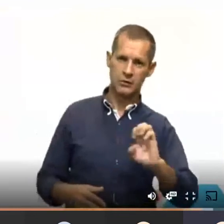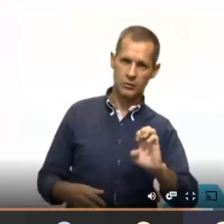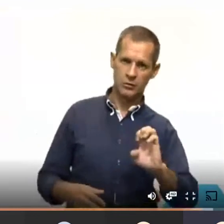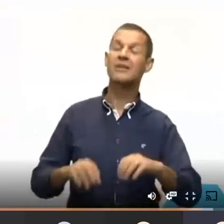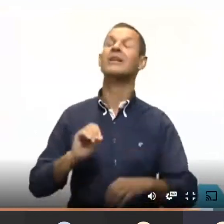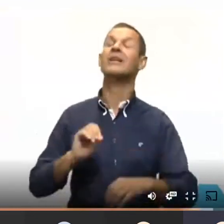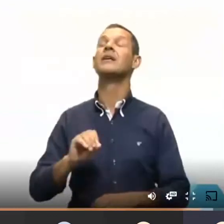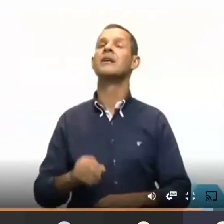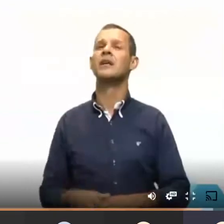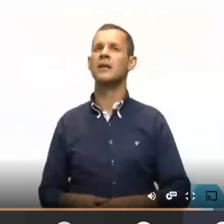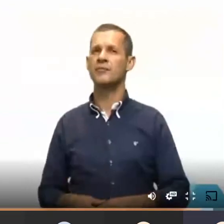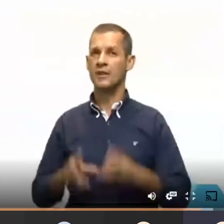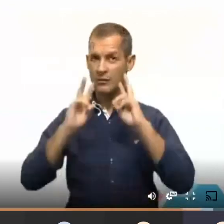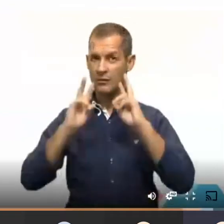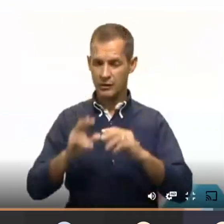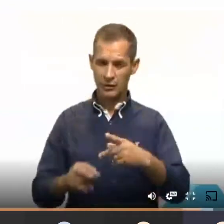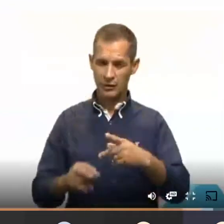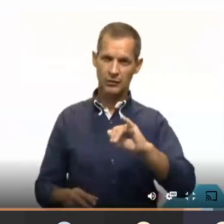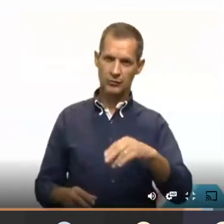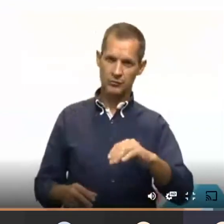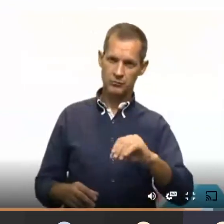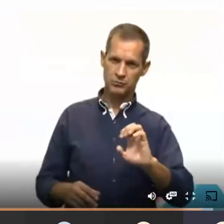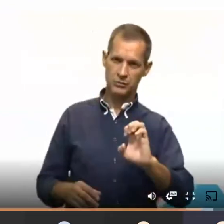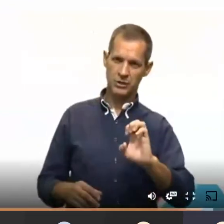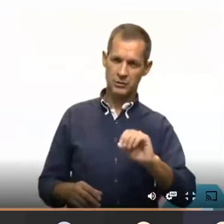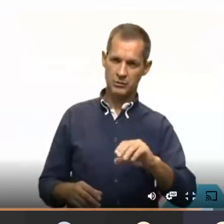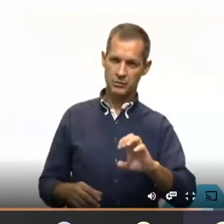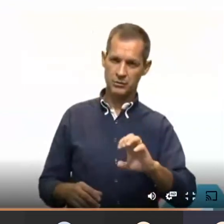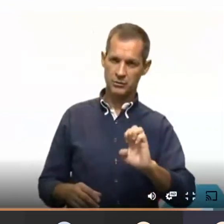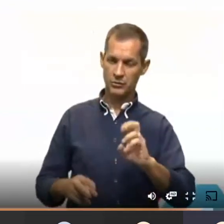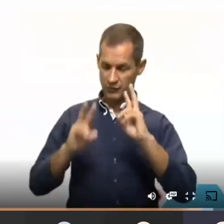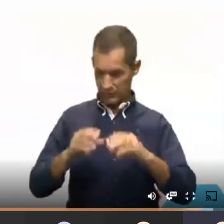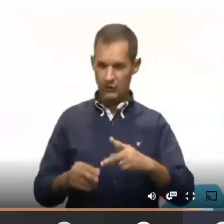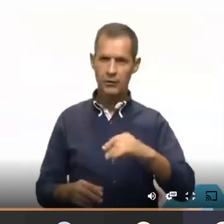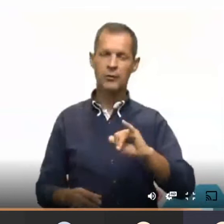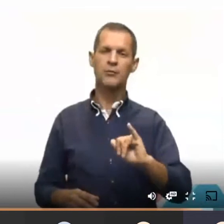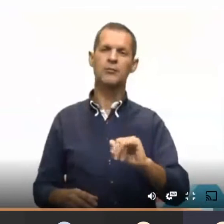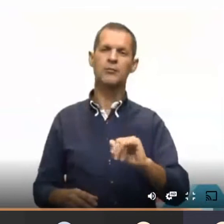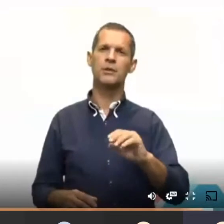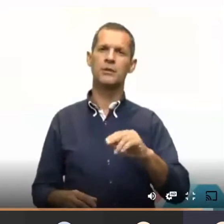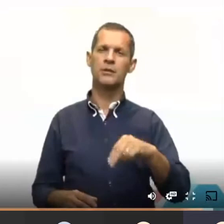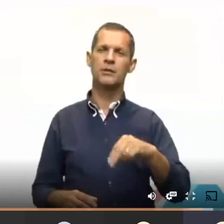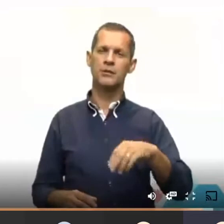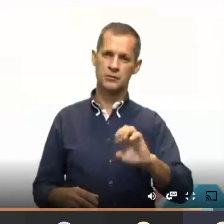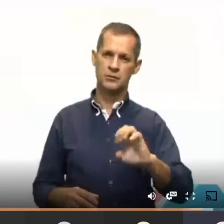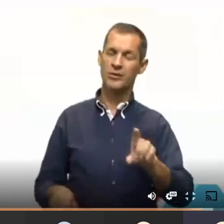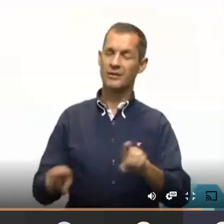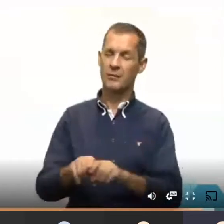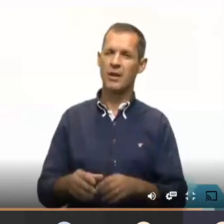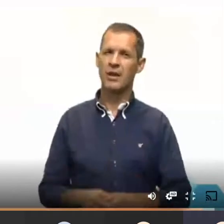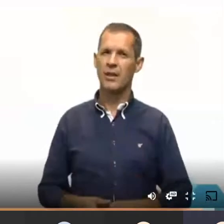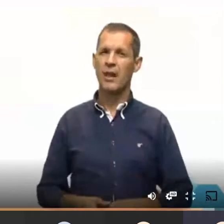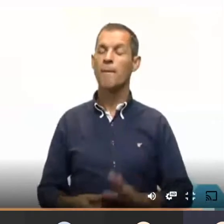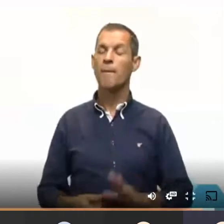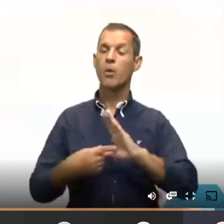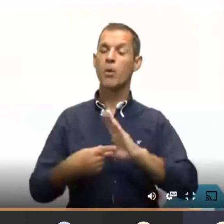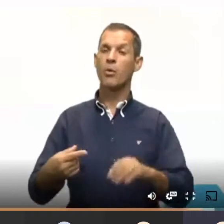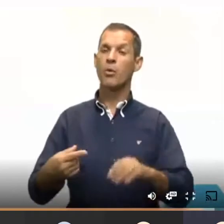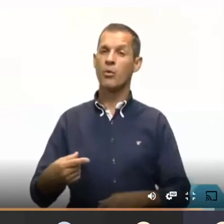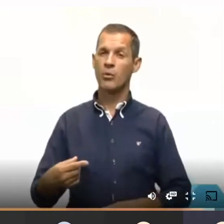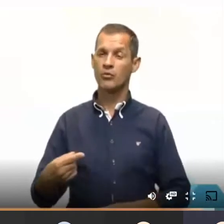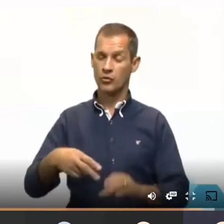né? Picnose, observem essa região e essa região. A picnose, ela vai apresentar retração